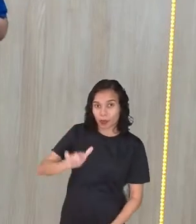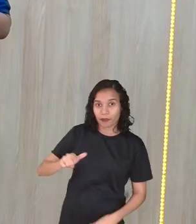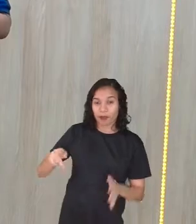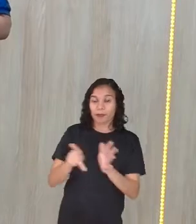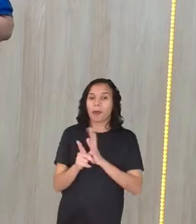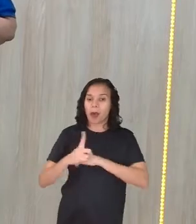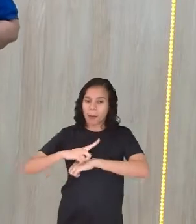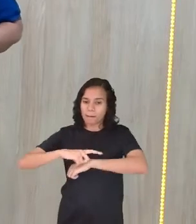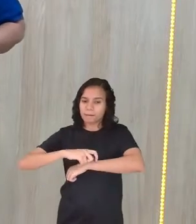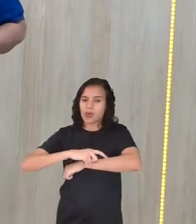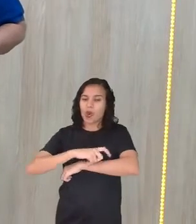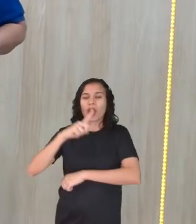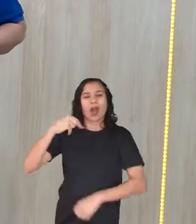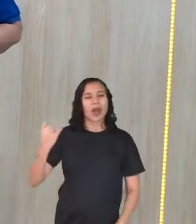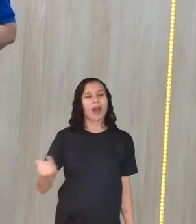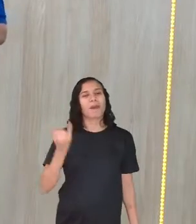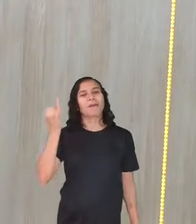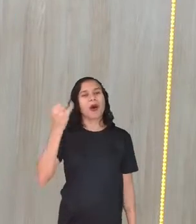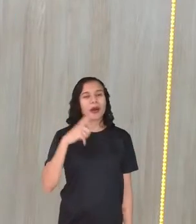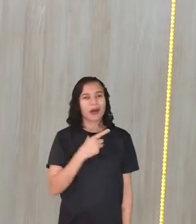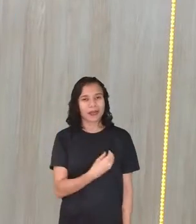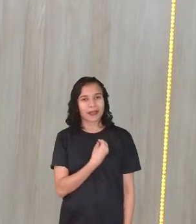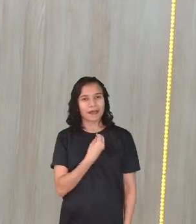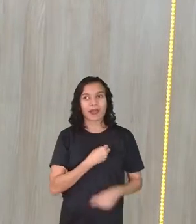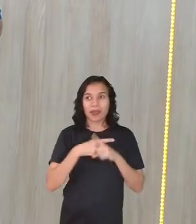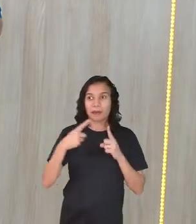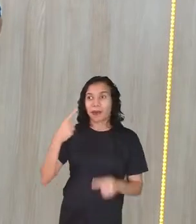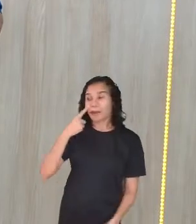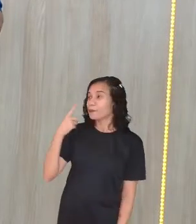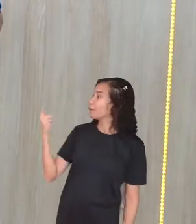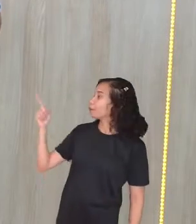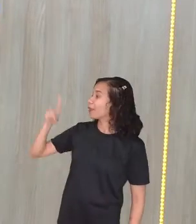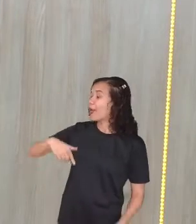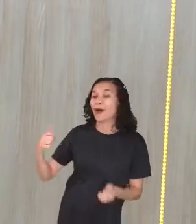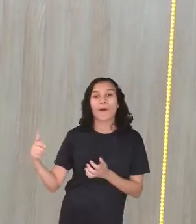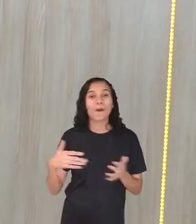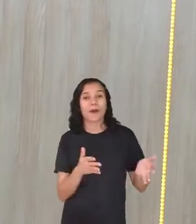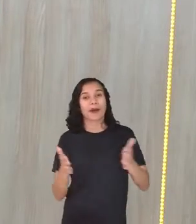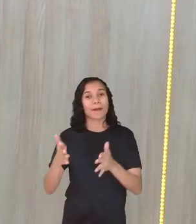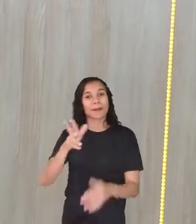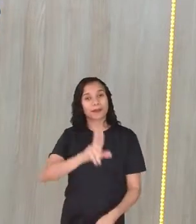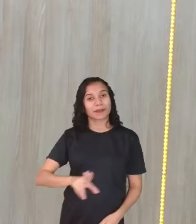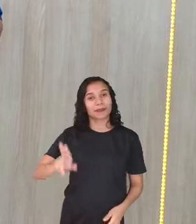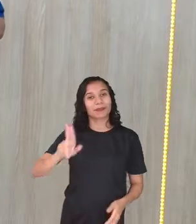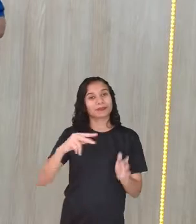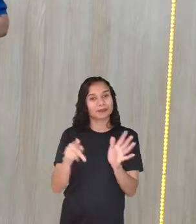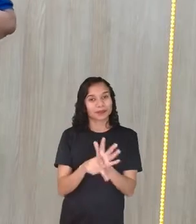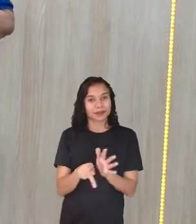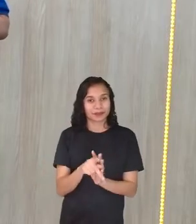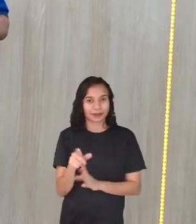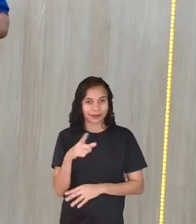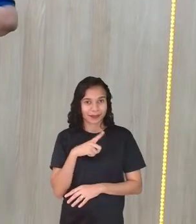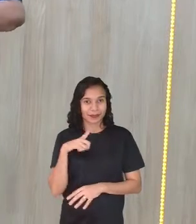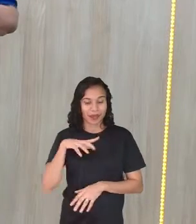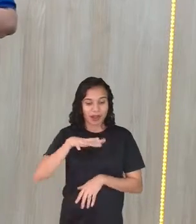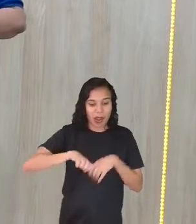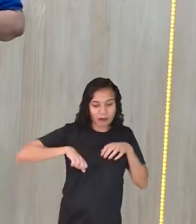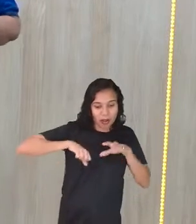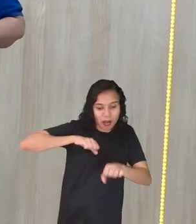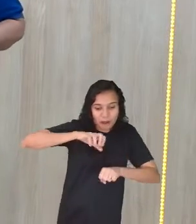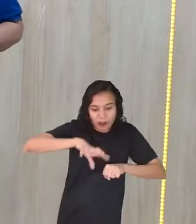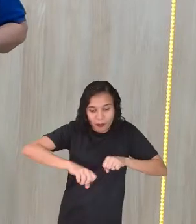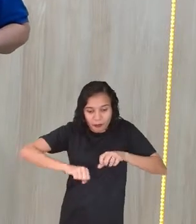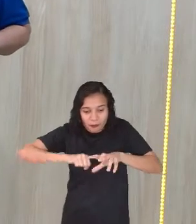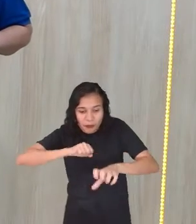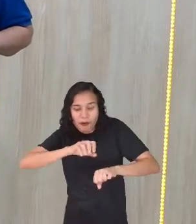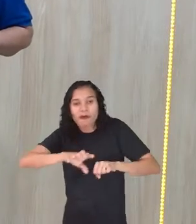a importância dela lá no solo, mas aqui é os caminhos que ela faz, os túneis que elas vai cavando à medida que